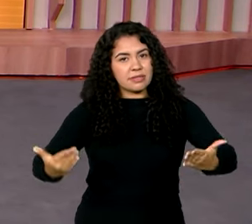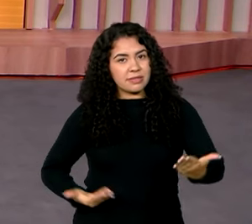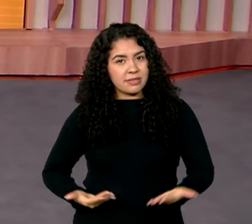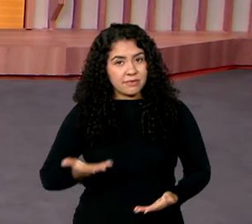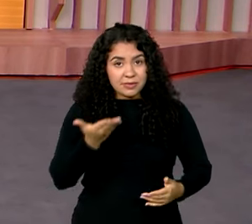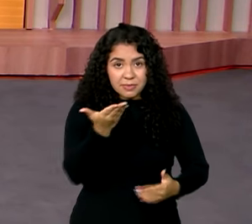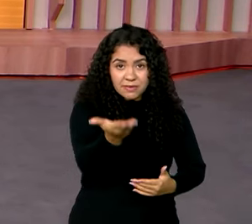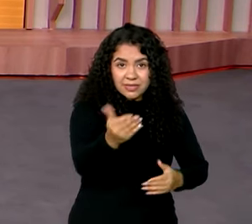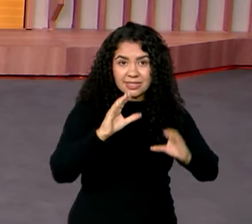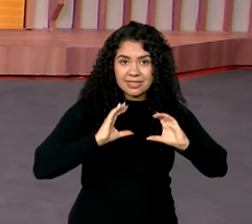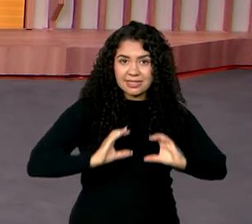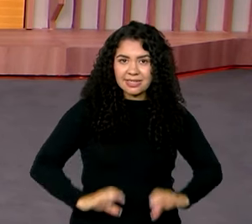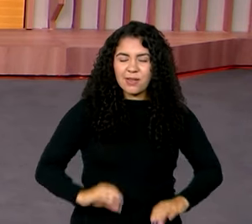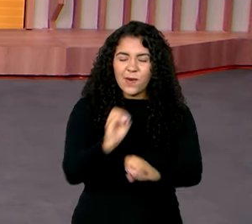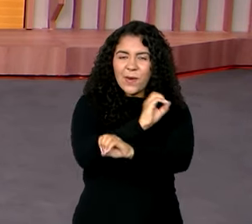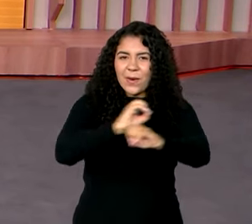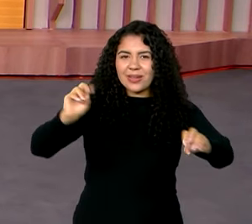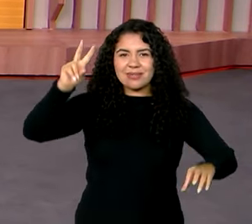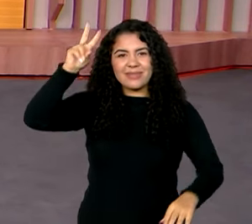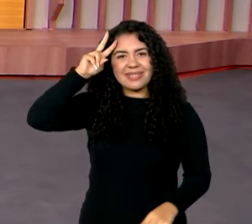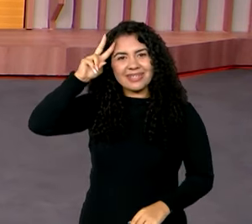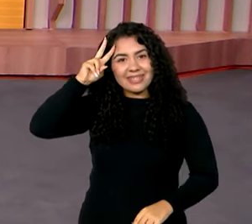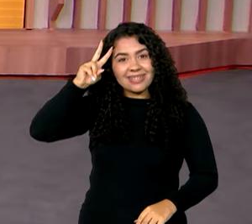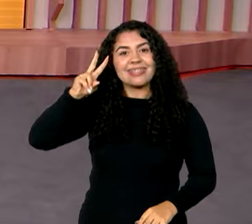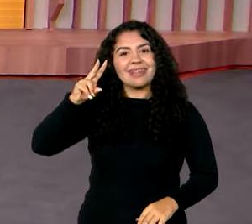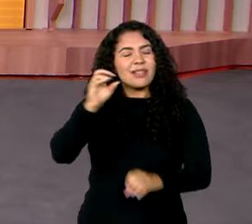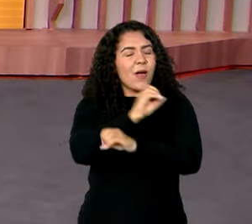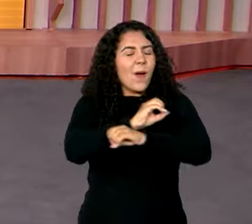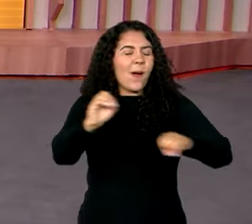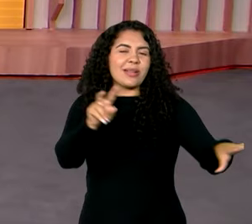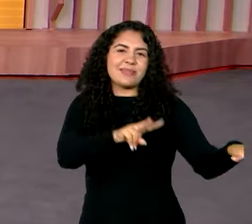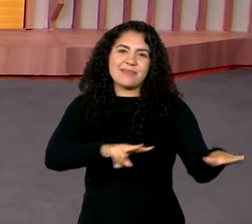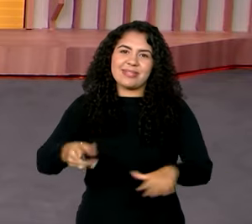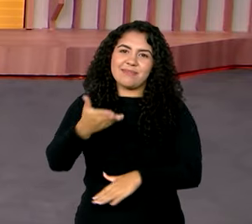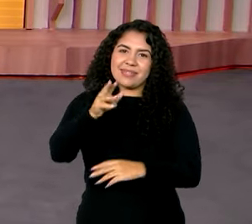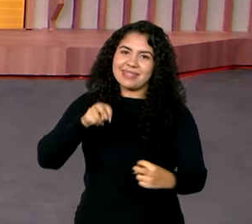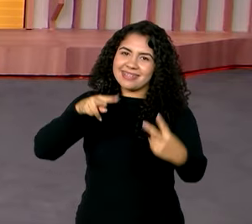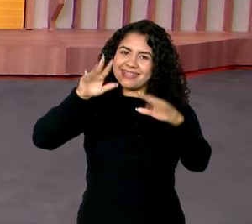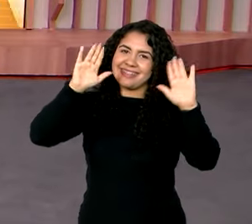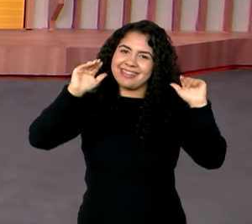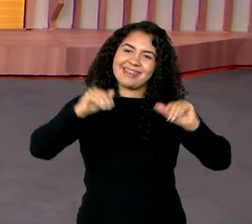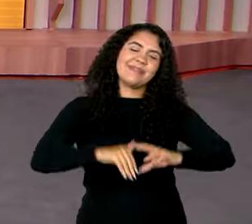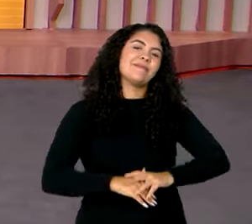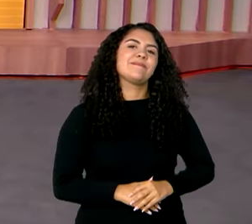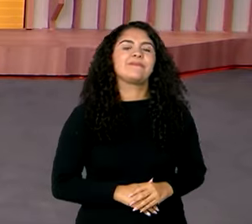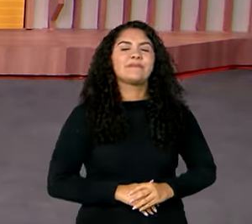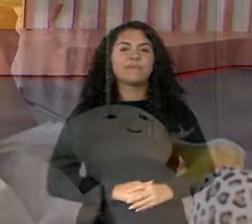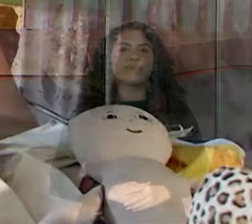para você, cidadão. Uma ótima segunda-feira, uma ótima semana e até a próxima. Tchau.